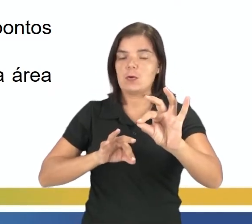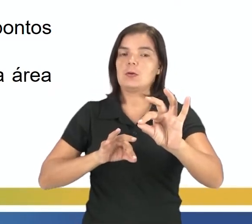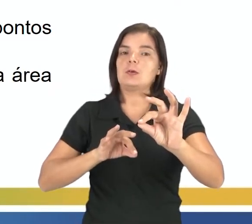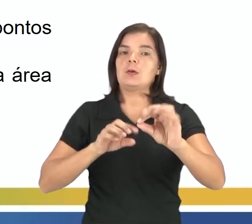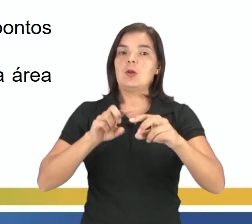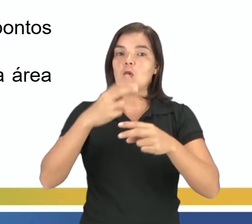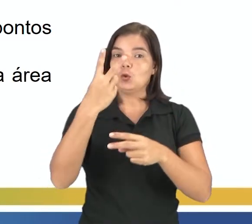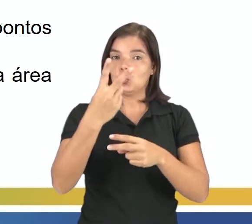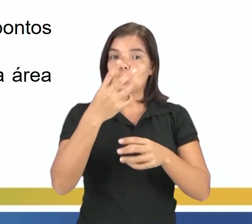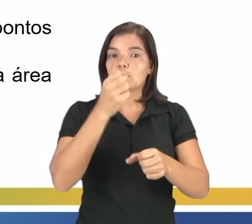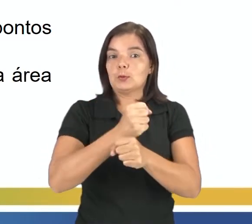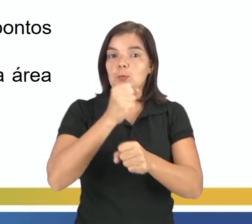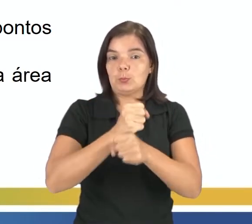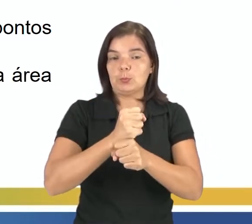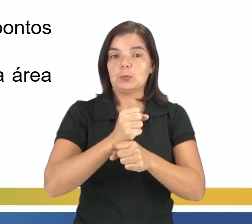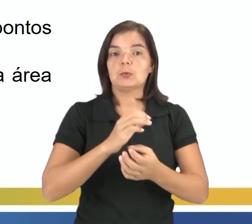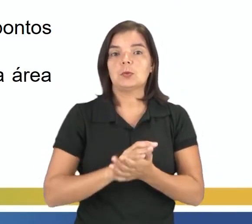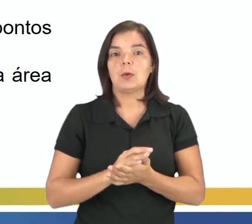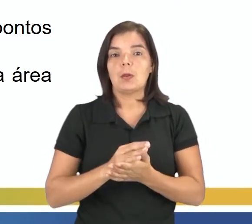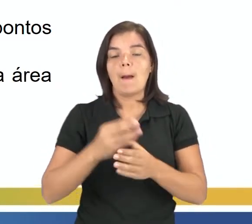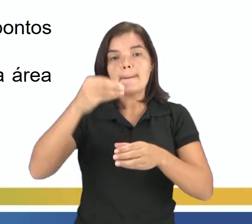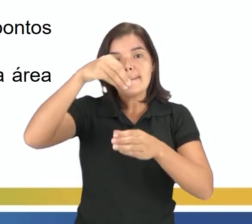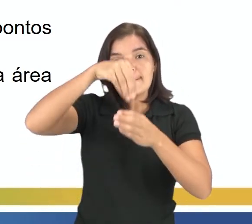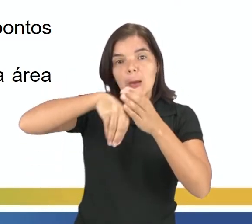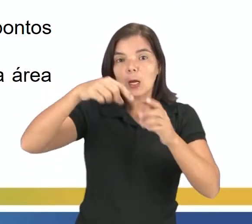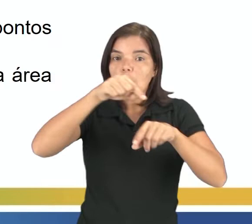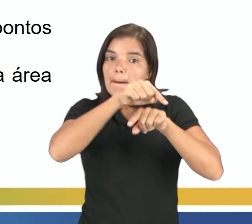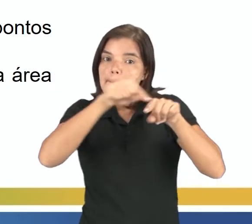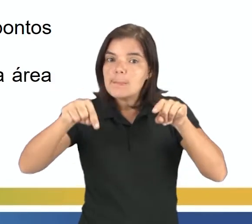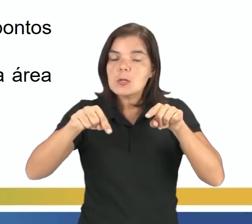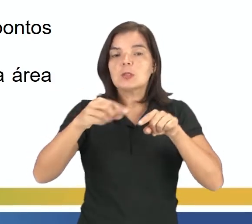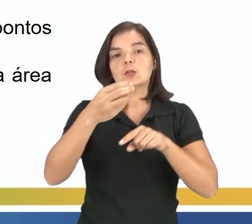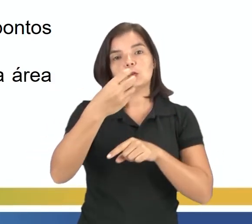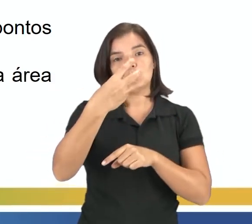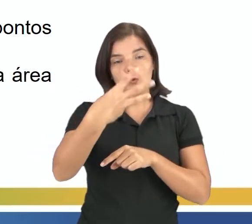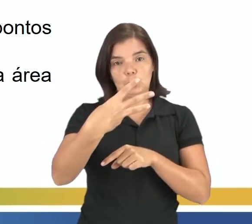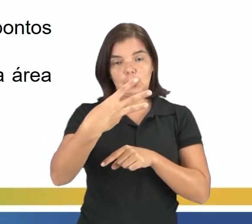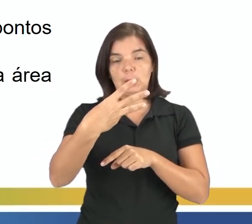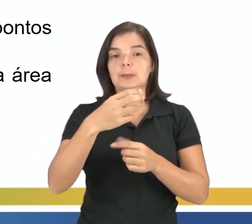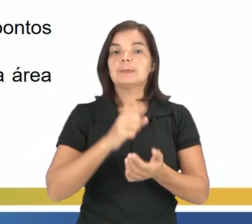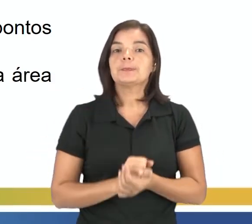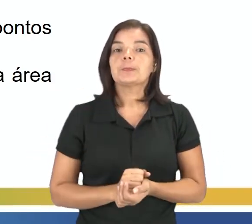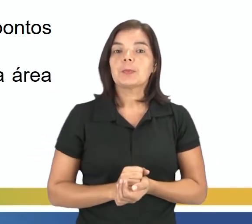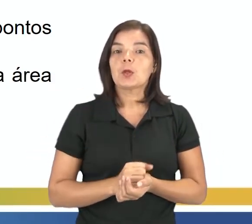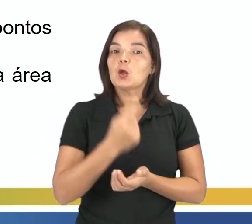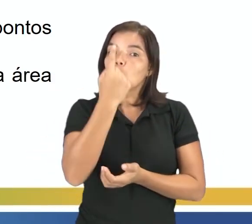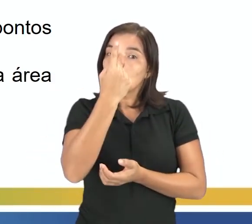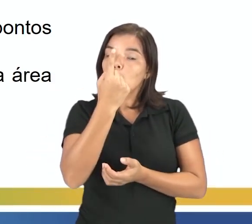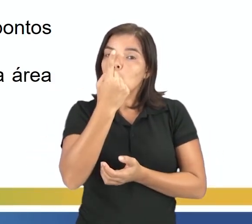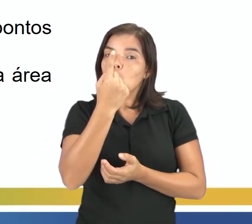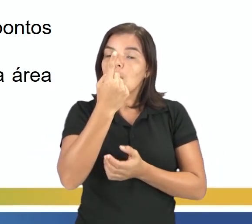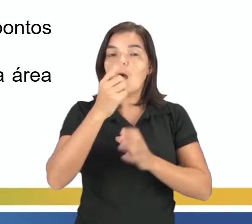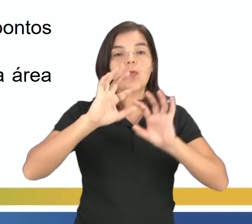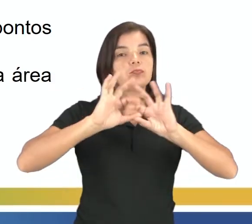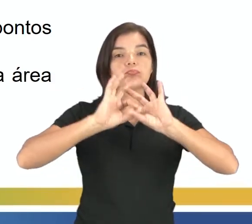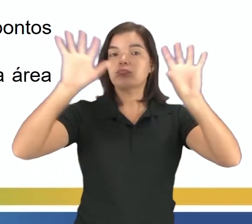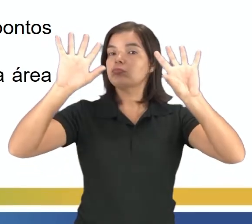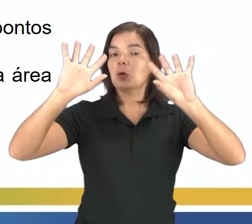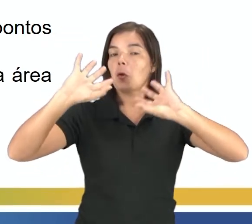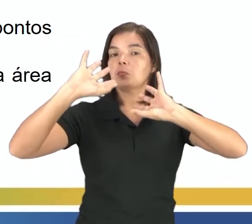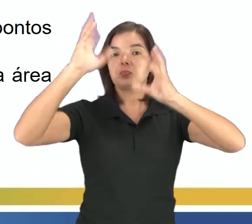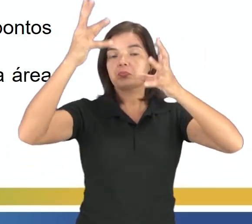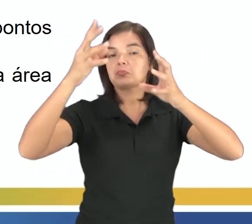pontos. 2 pontos na parte interna da linha dos 3 pontos, incluindo a linha, tá? E 1 ponto, lance livre, cobrança